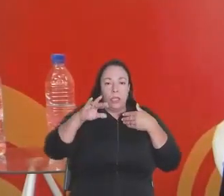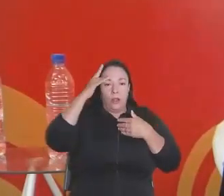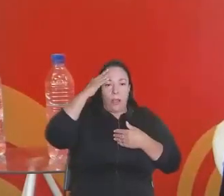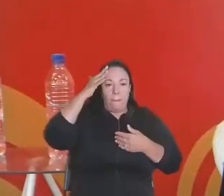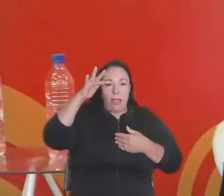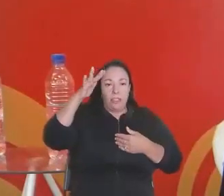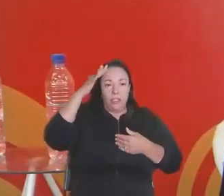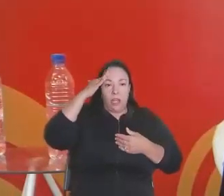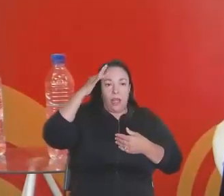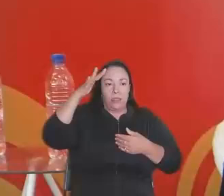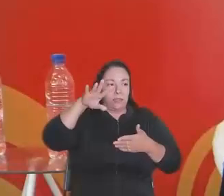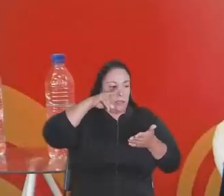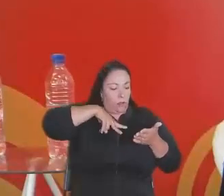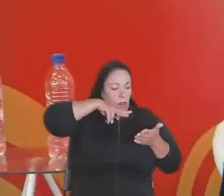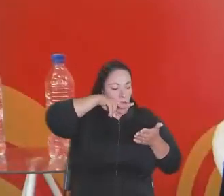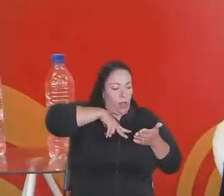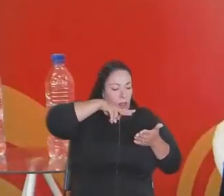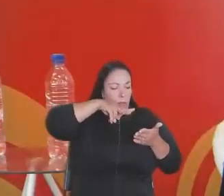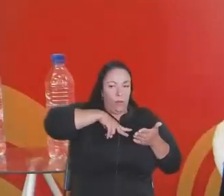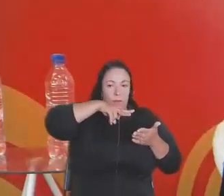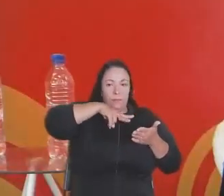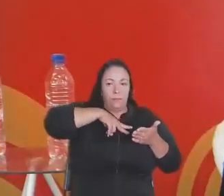leitor. E quando o França